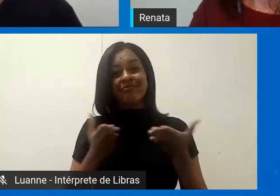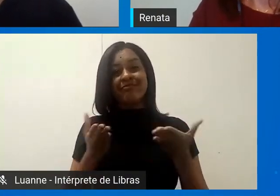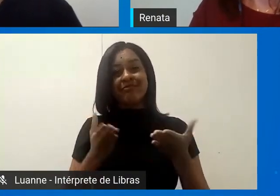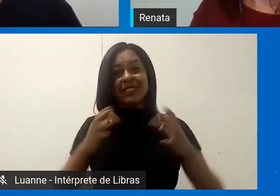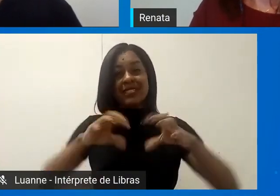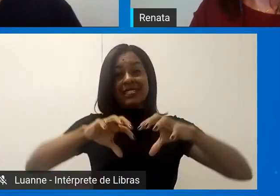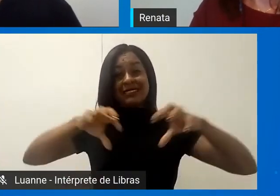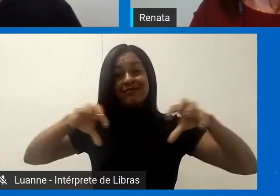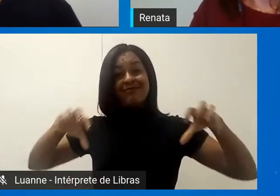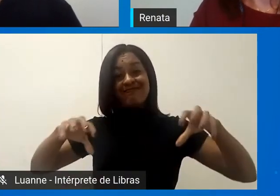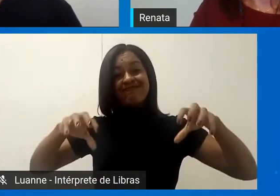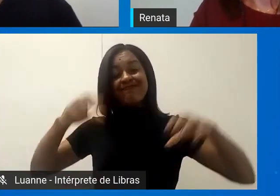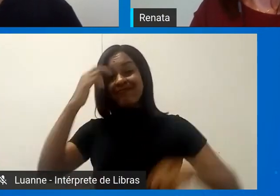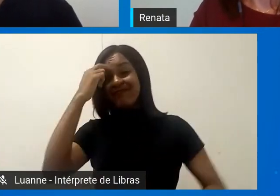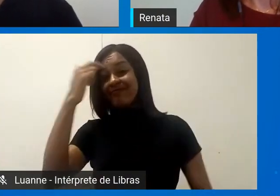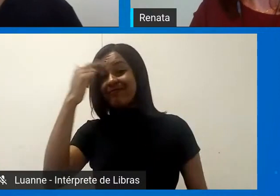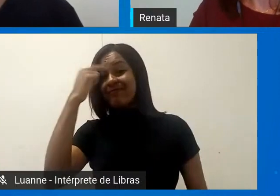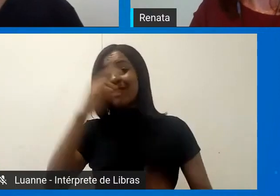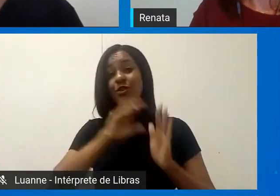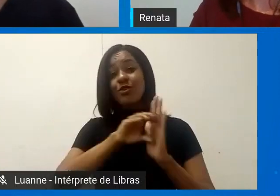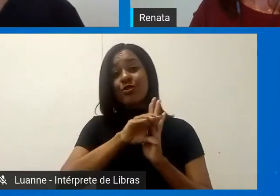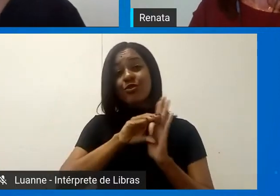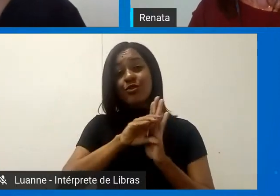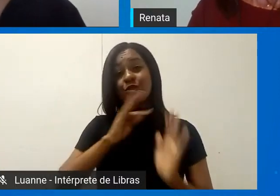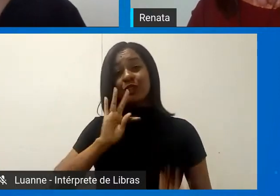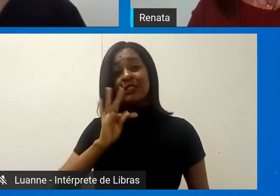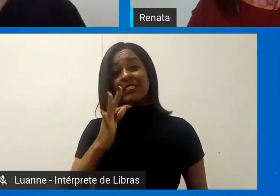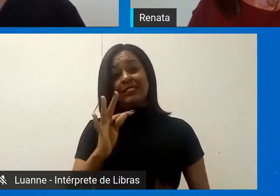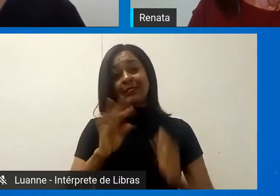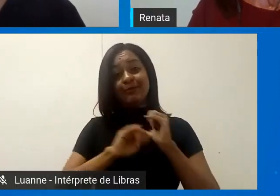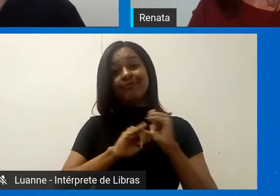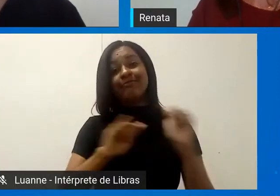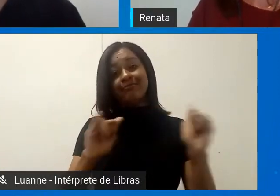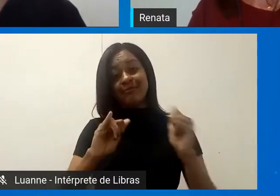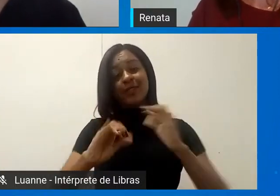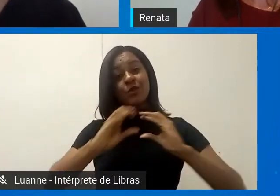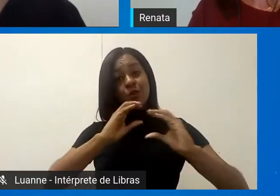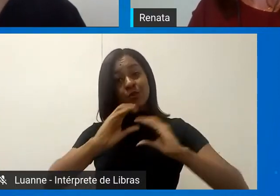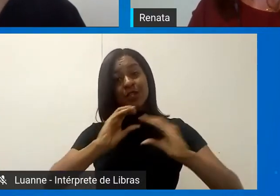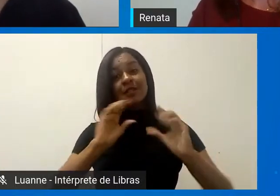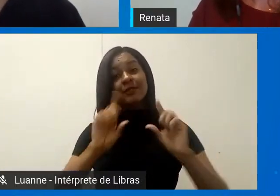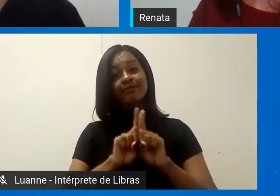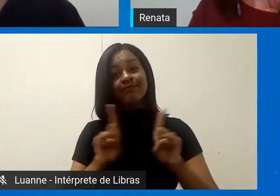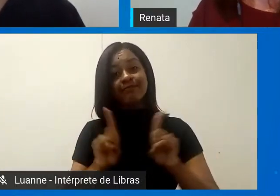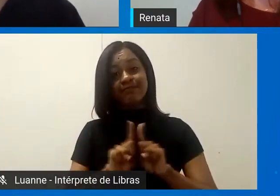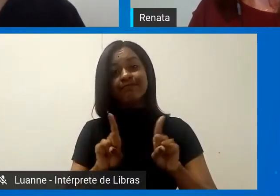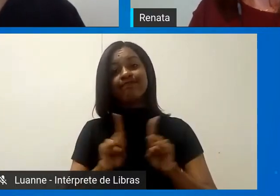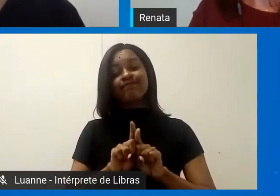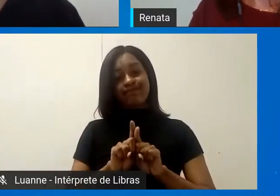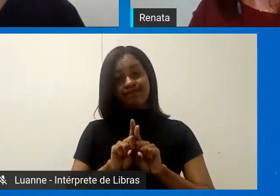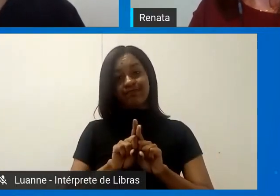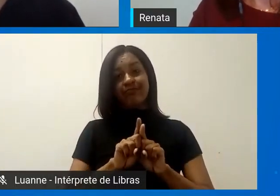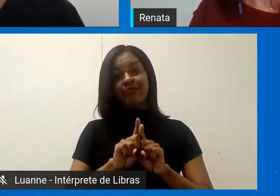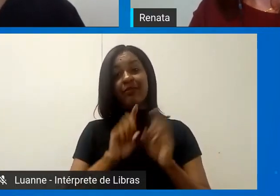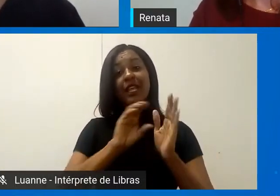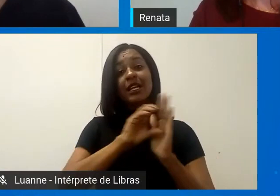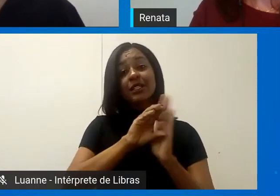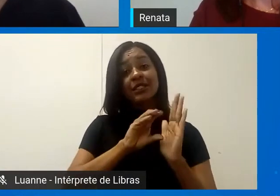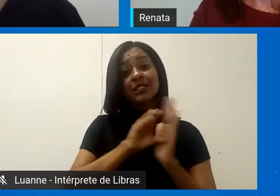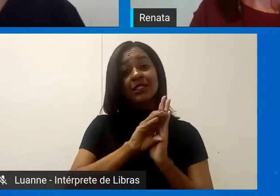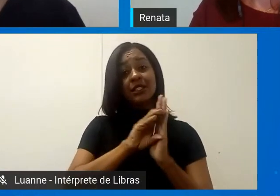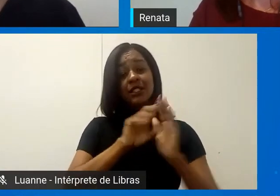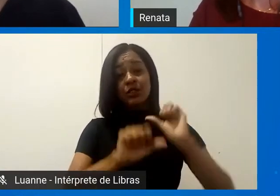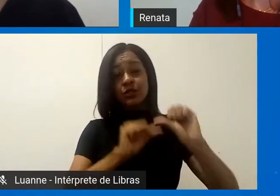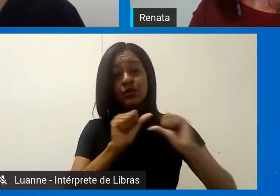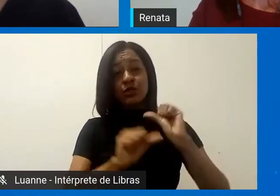conceito tecnologia da informação e comunicação este conceito ele transformou-se com o advento do digital